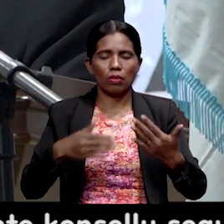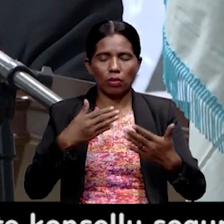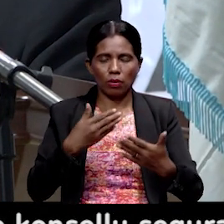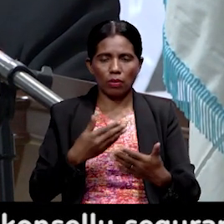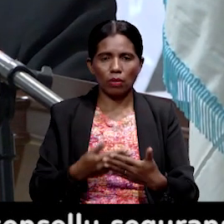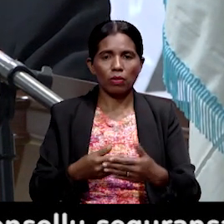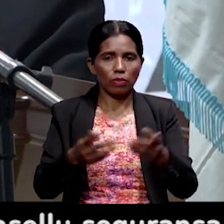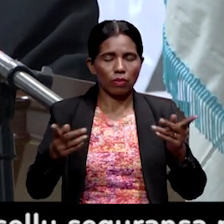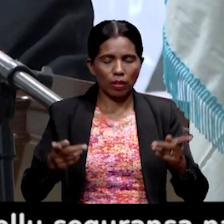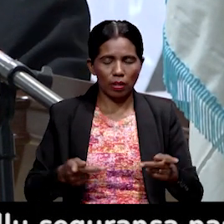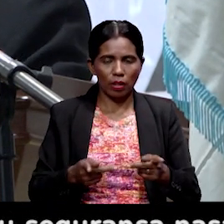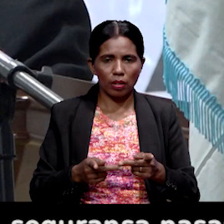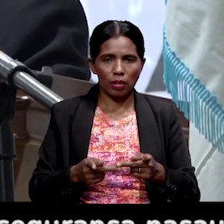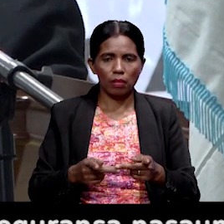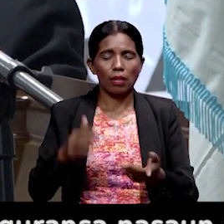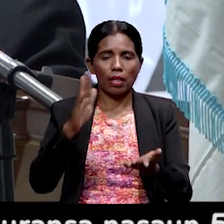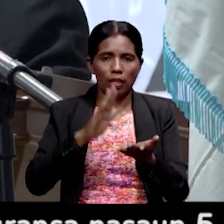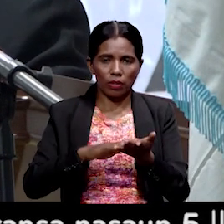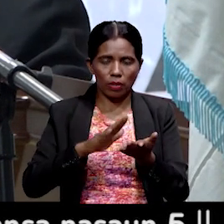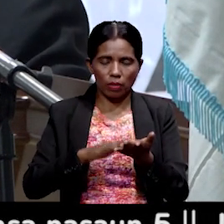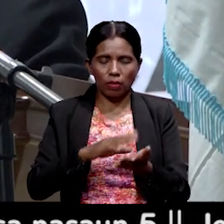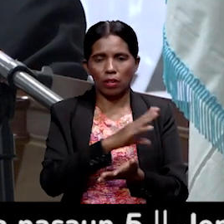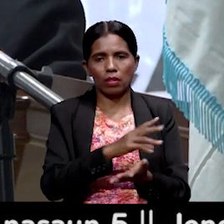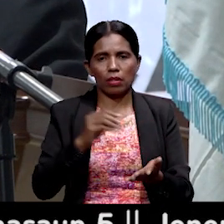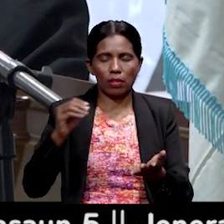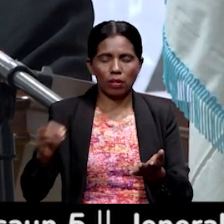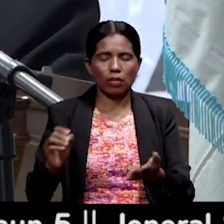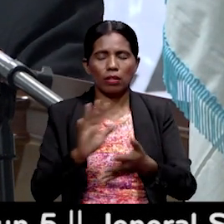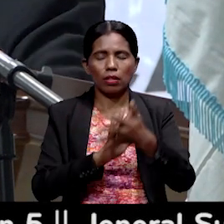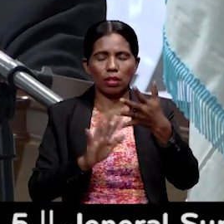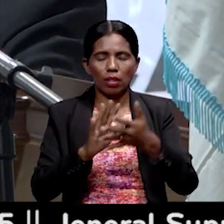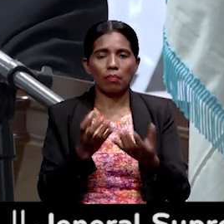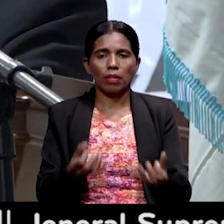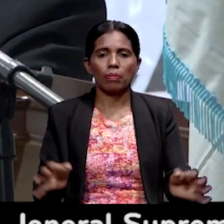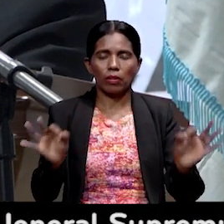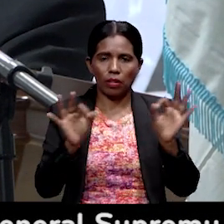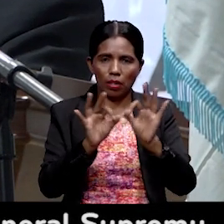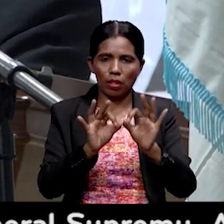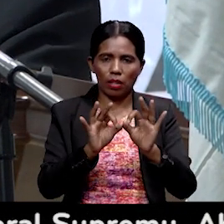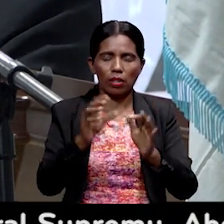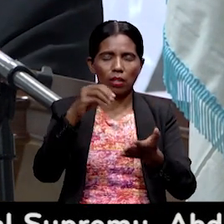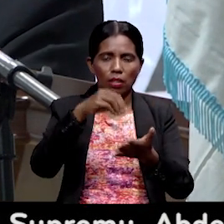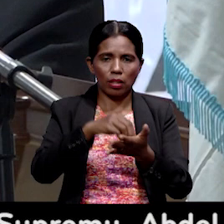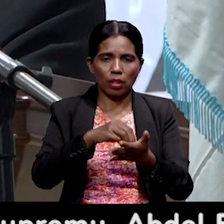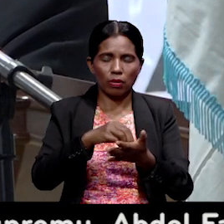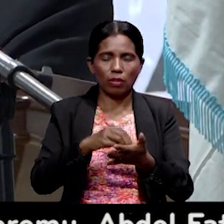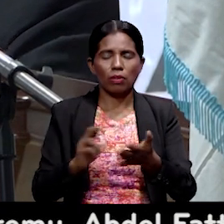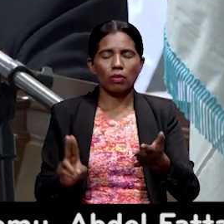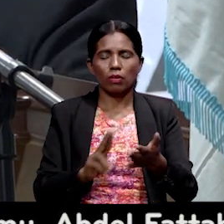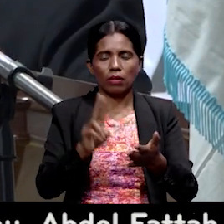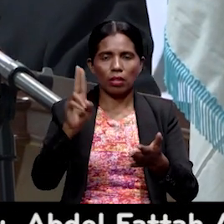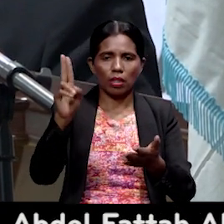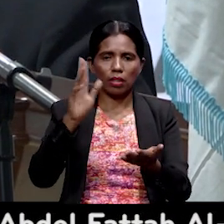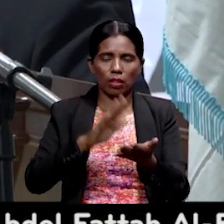legais e académicas que possibilitam o lançamento deste importante estabelecimento de ensino